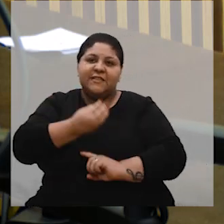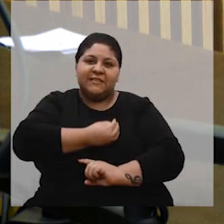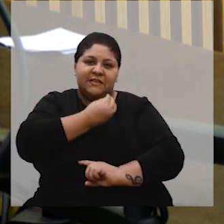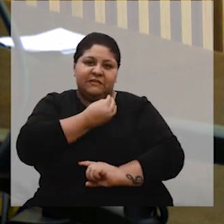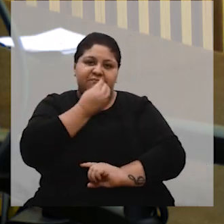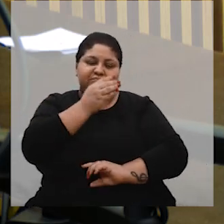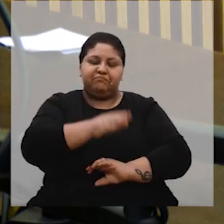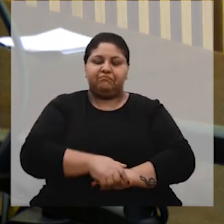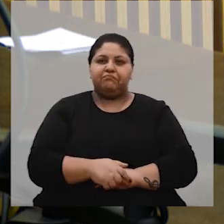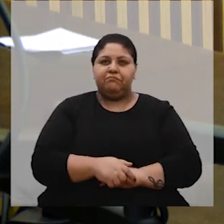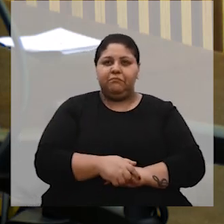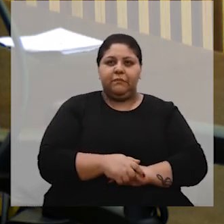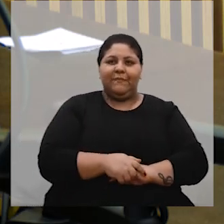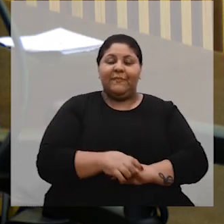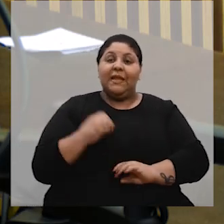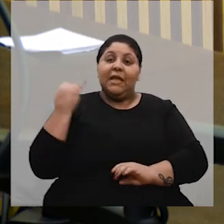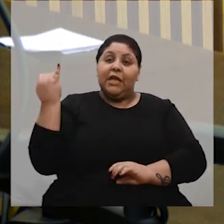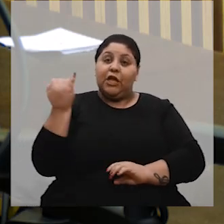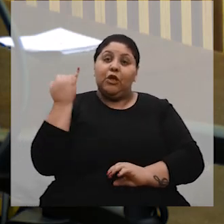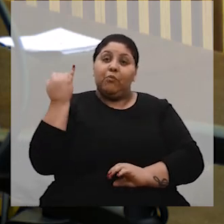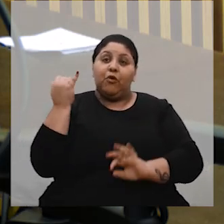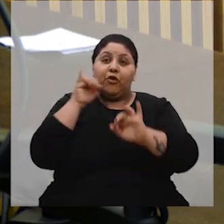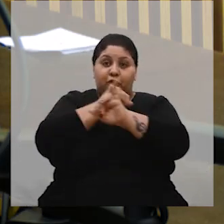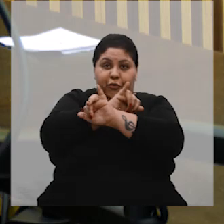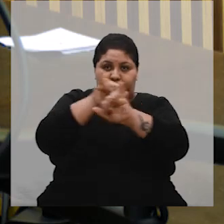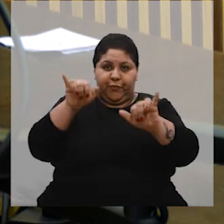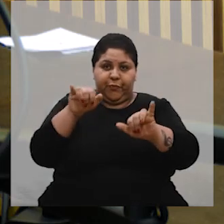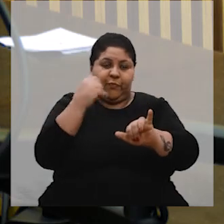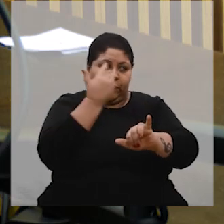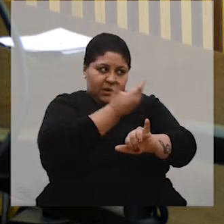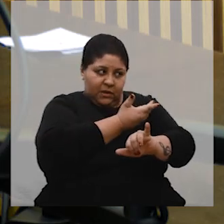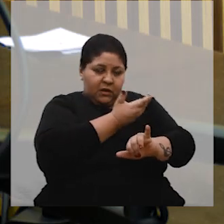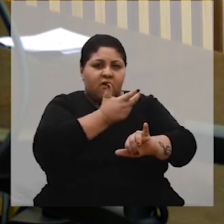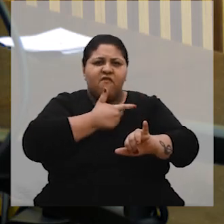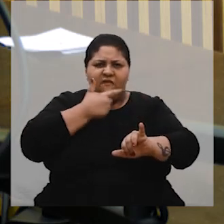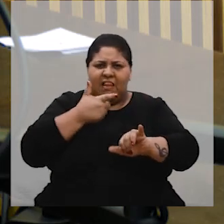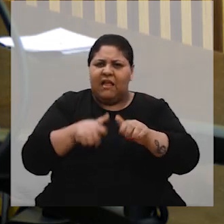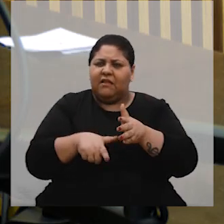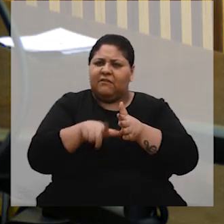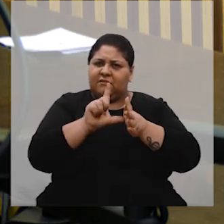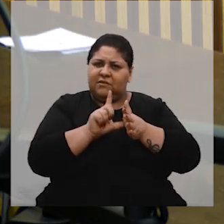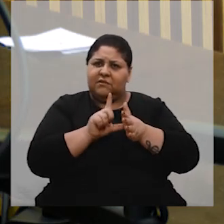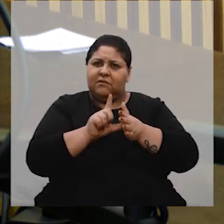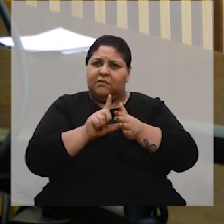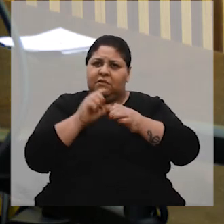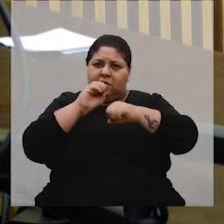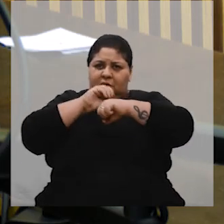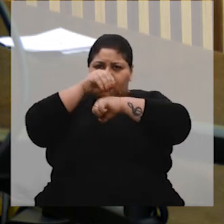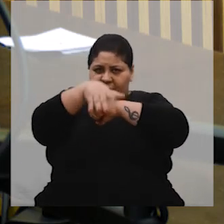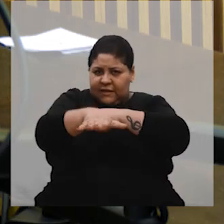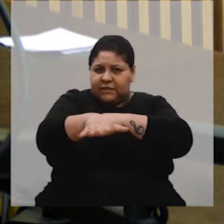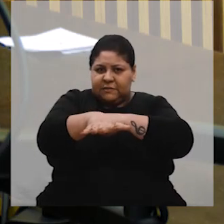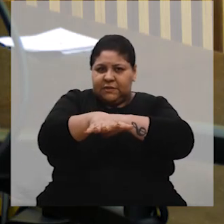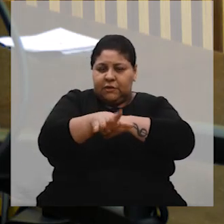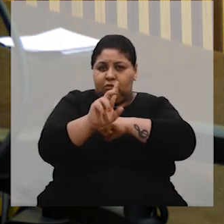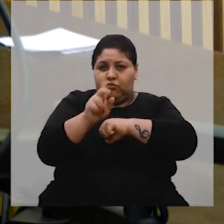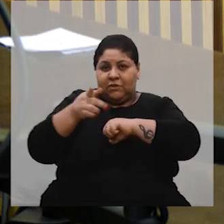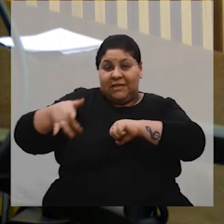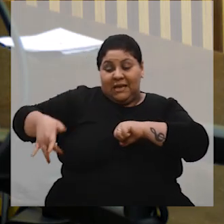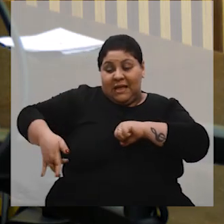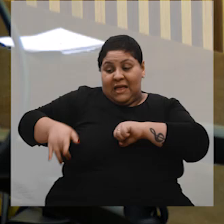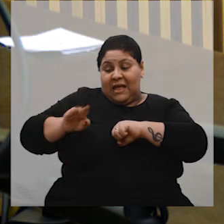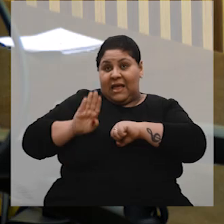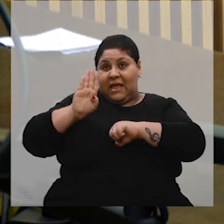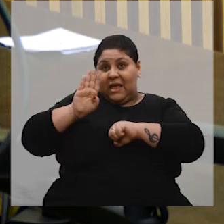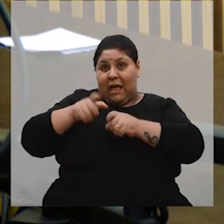E, Rafaela, é importante a gente falar, a Leonora tinha comentado antes em relação à transmissão da hepatite B,